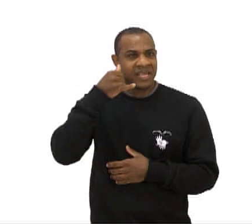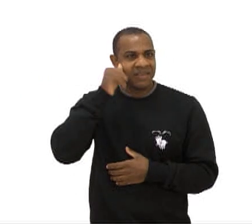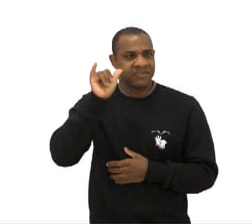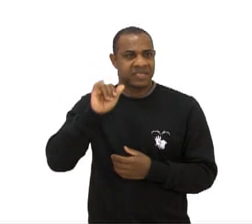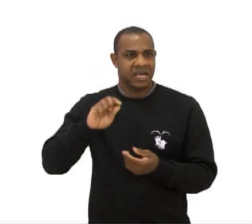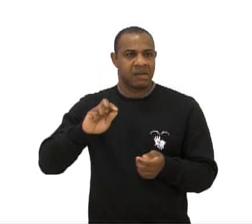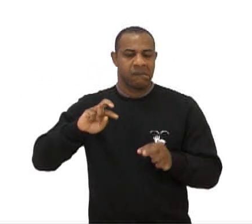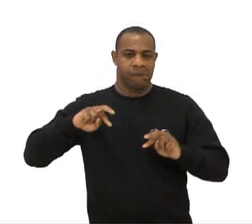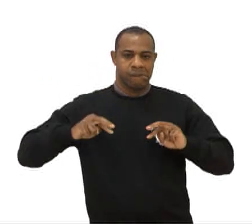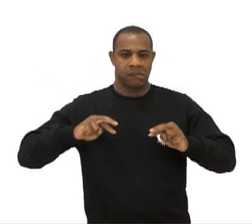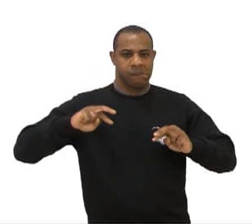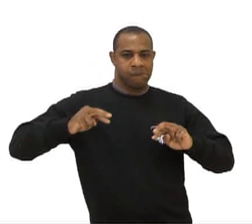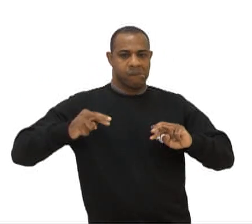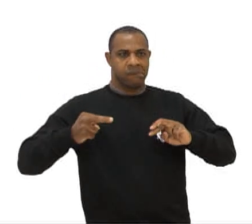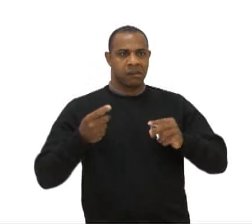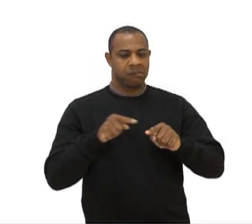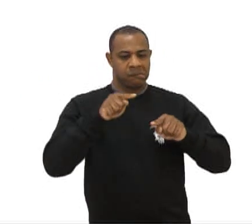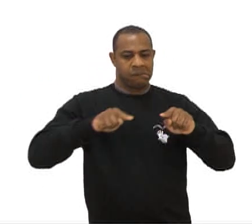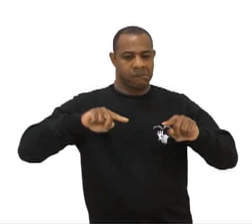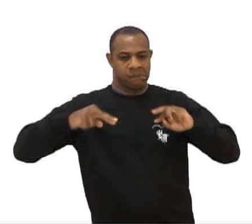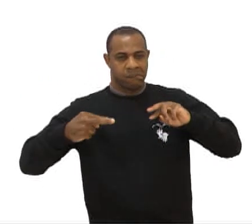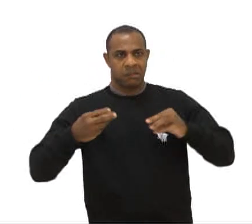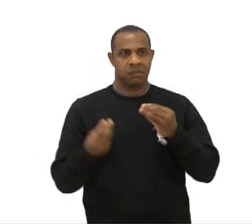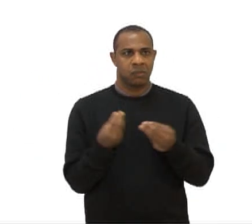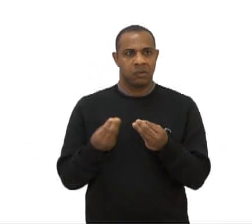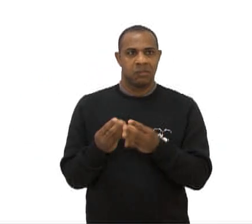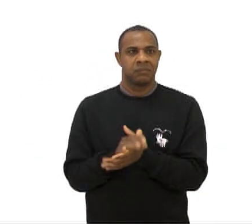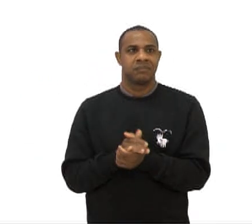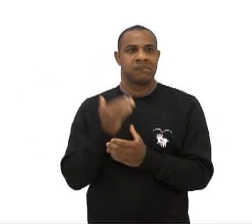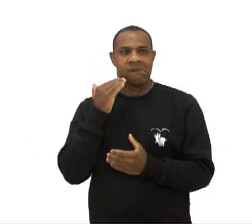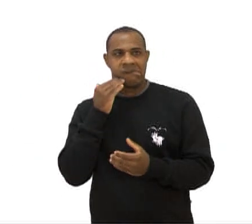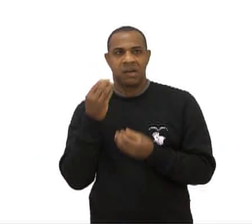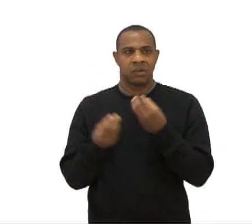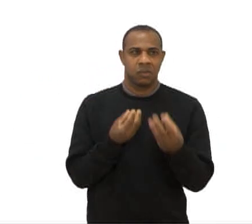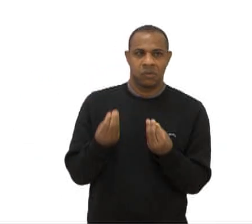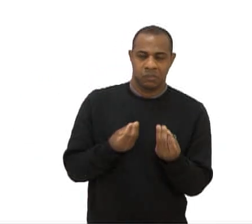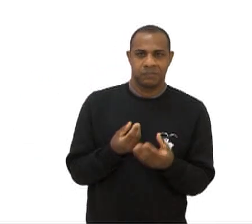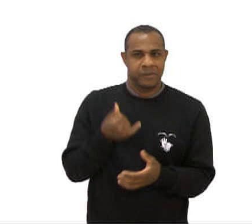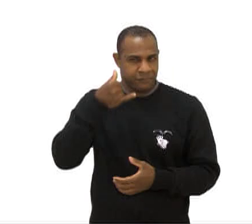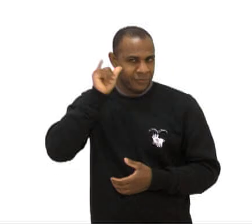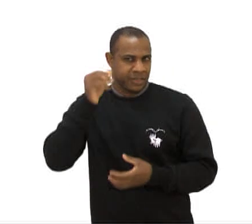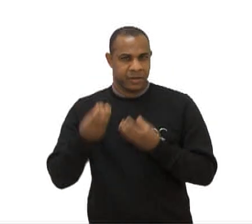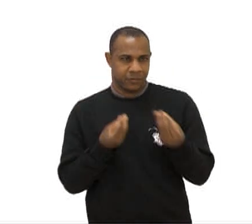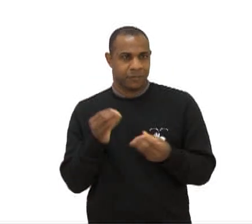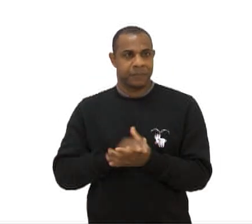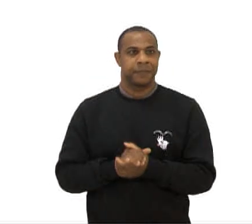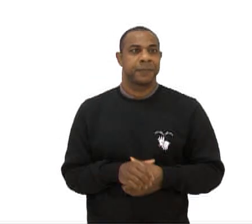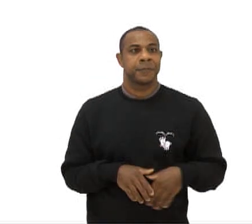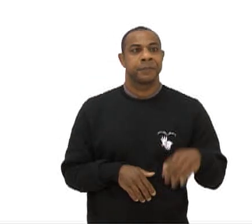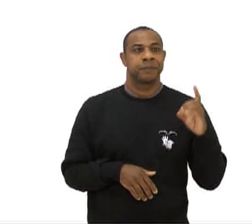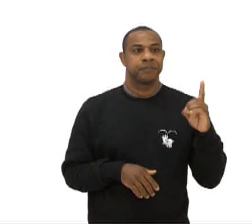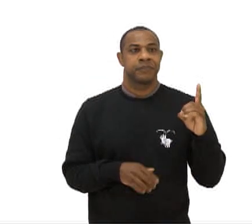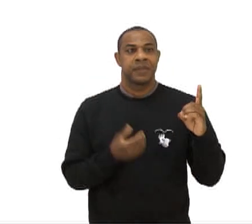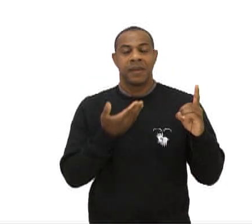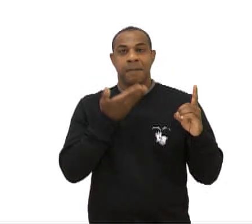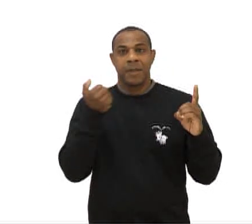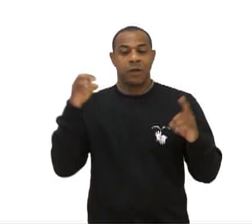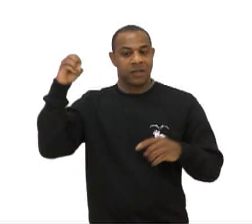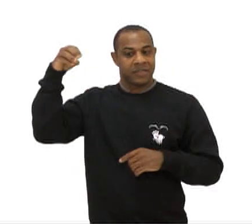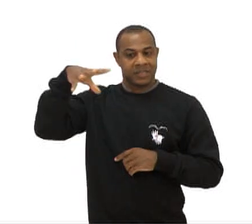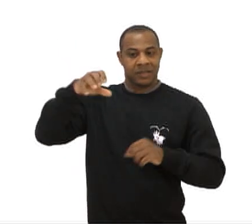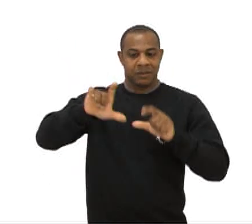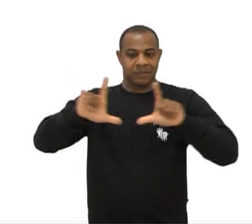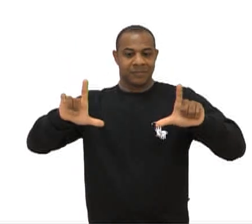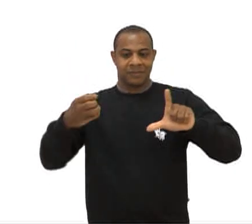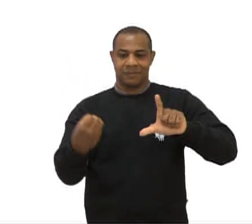Muito bem, esse é o padrão que você vai ter ali como definição para melhorar a qualidade, seja de vídeo como de áudio, tá? Ali, ó, melhor qualidade de sinal,